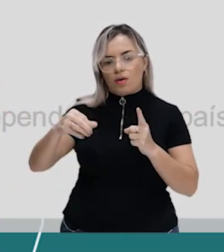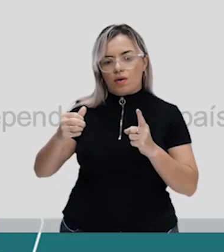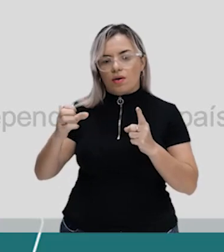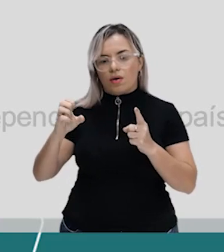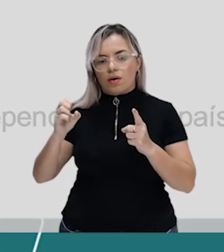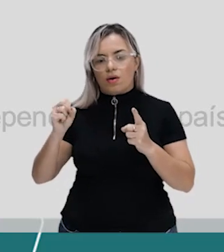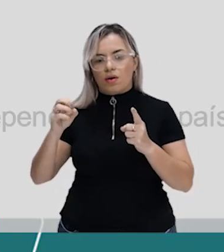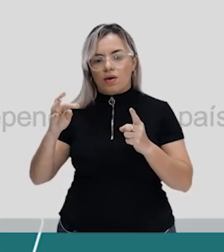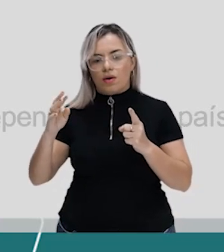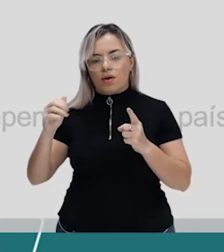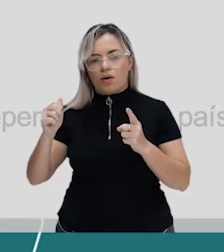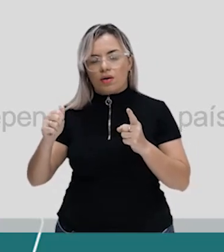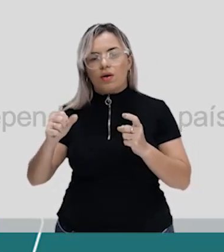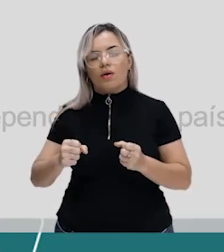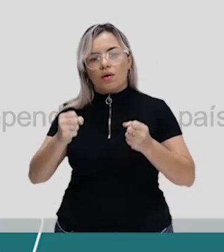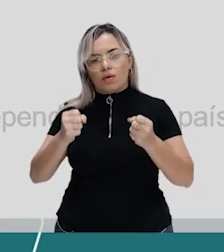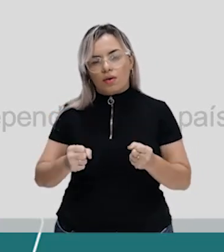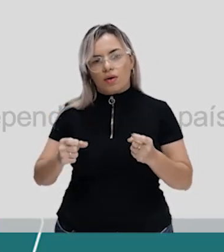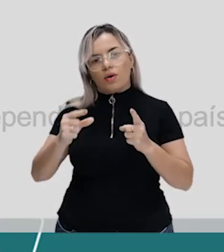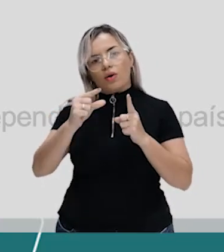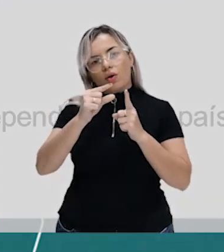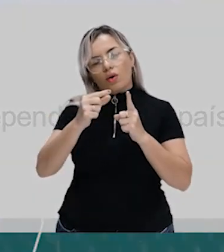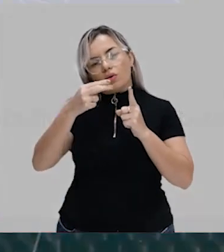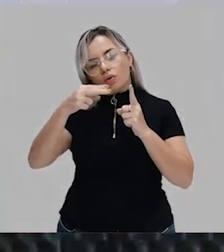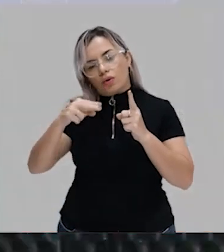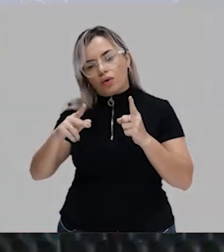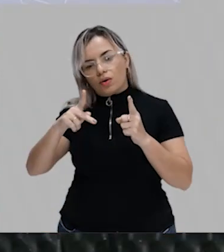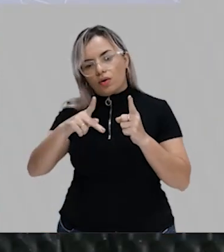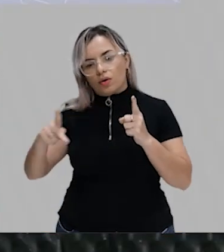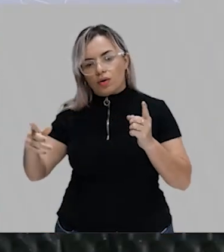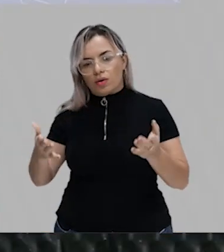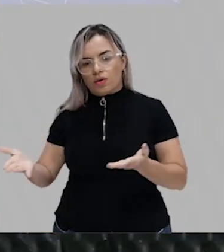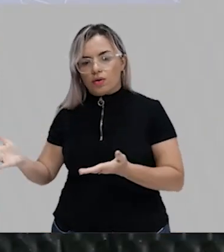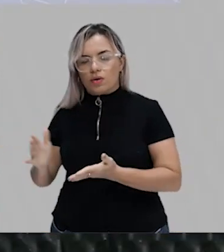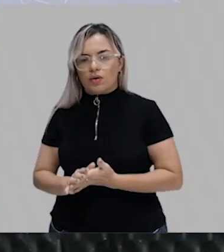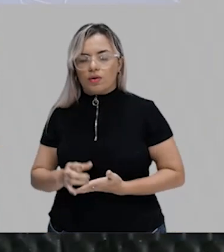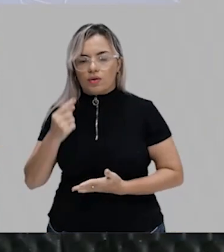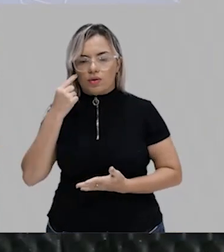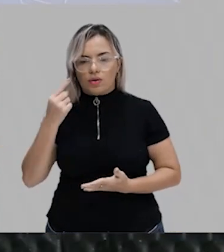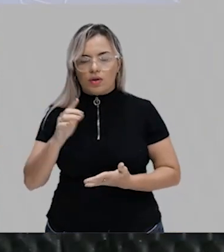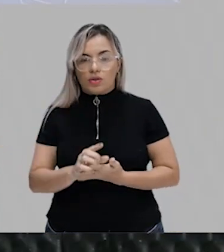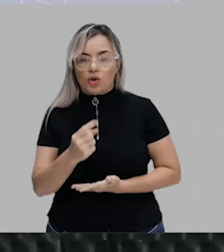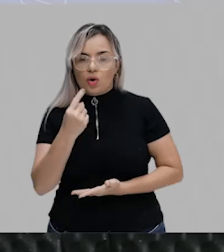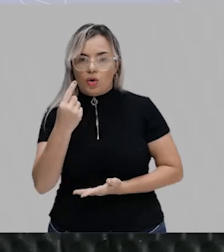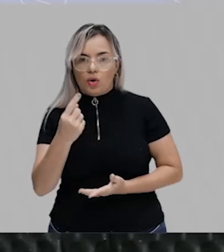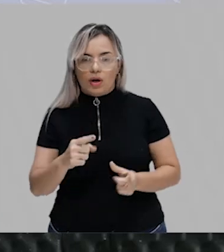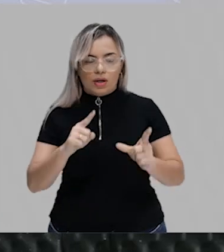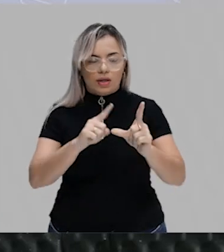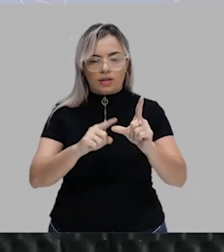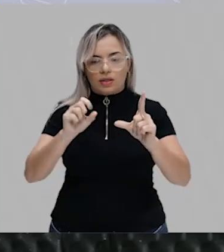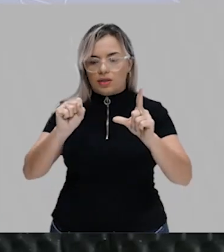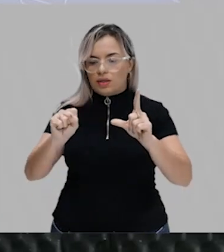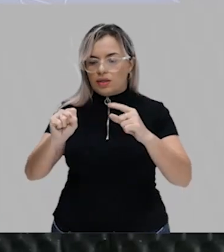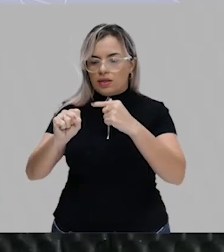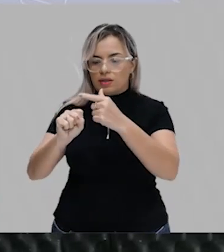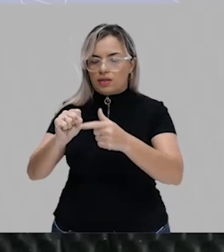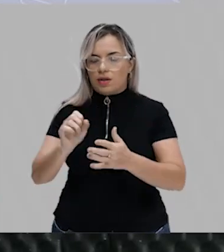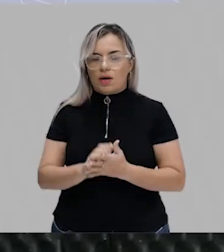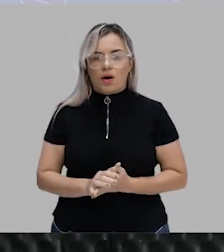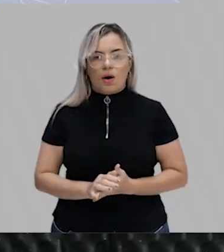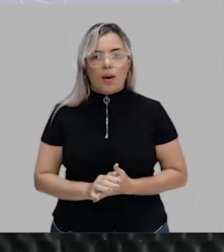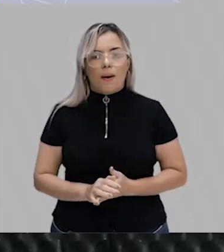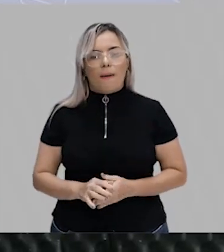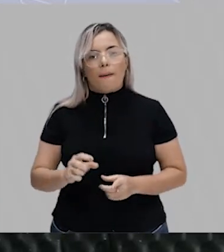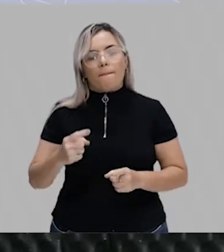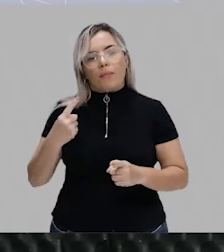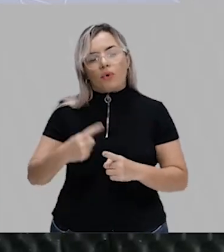professora, tá? Porque observe que o professor espanhol é escrito apenas com um S, porque não tem dígrafos em espanhol. Então,